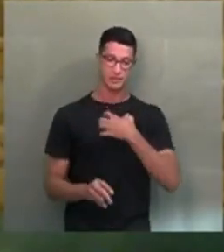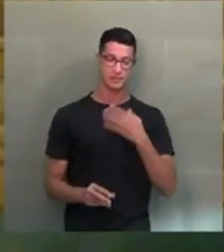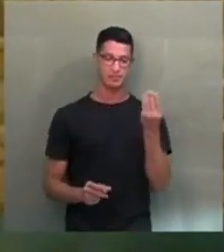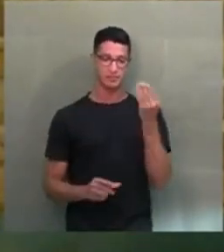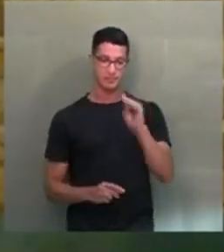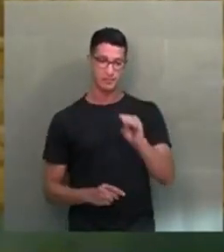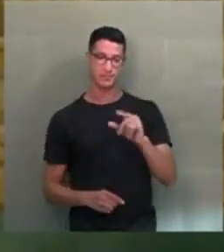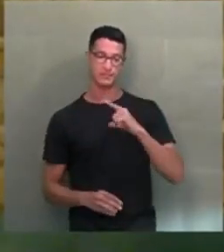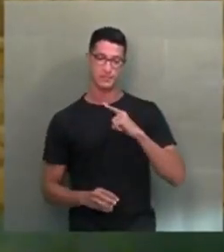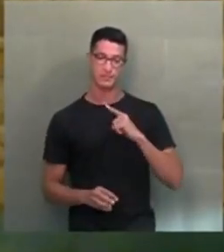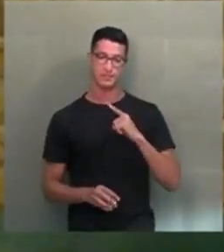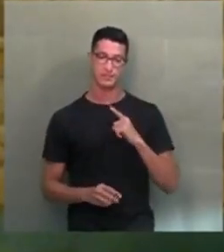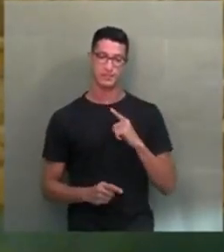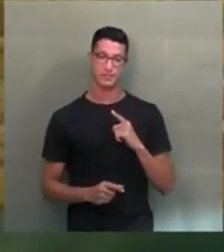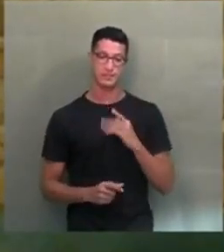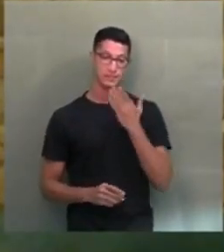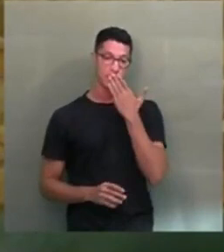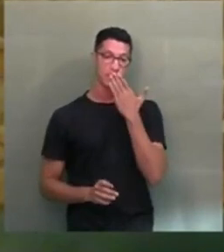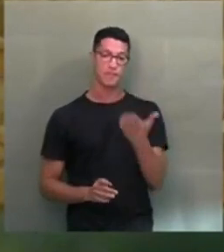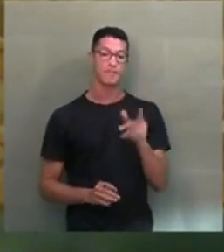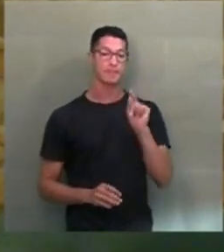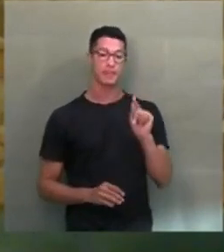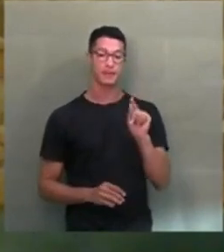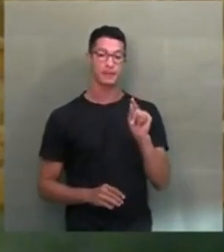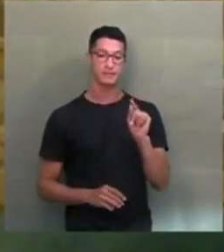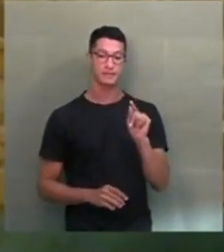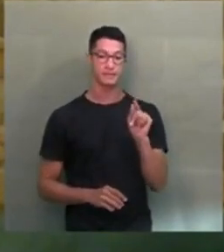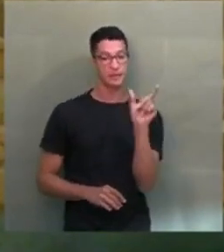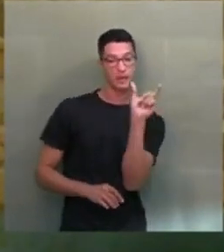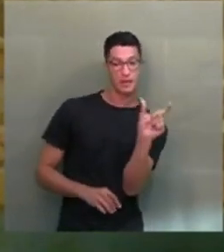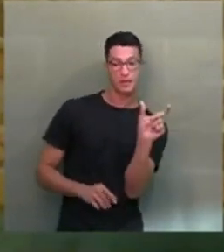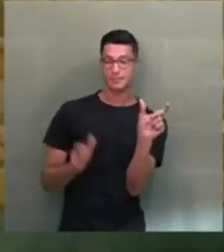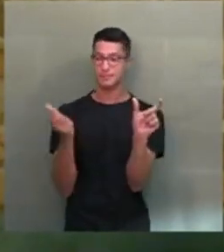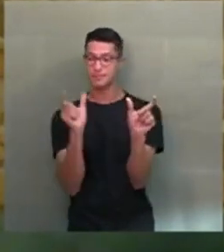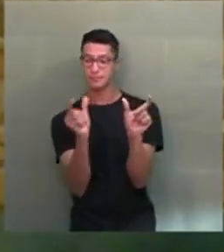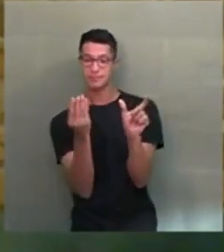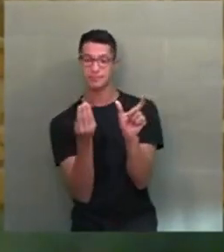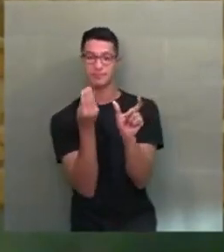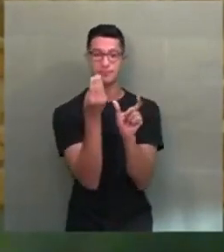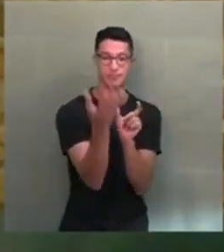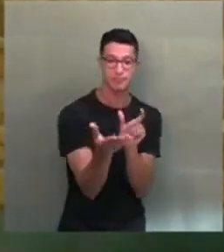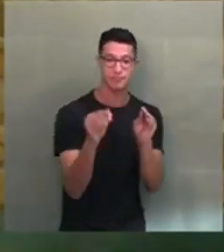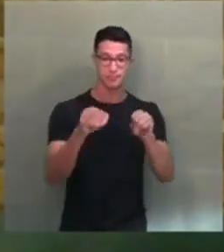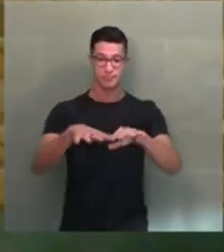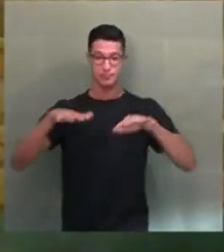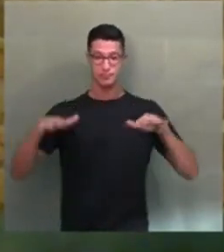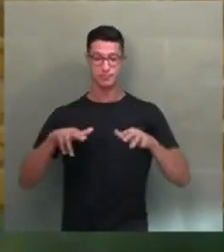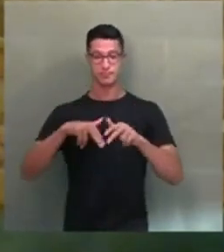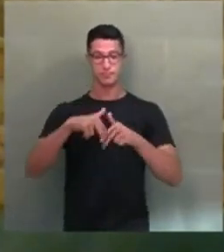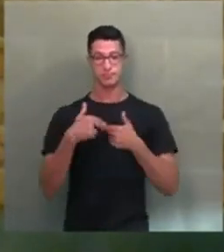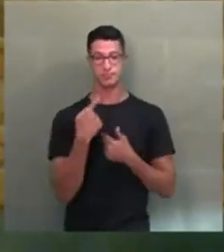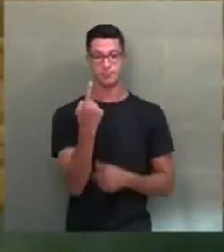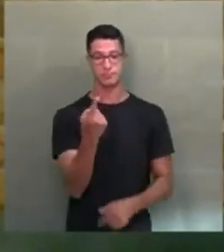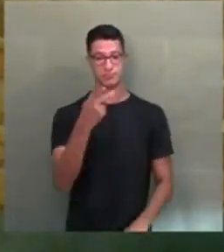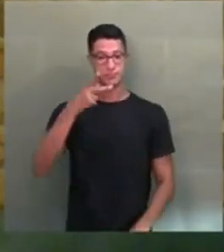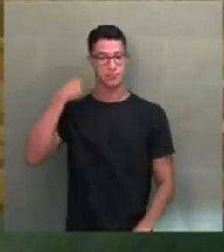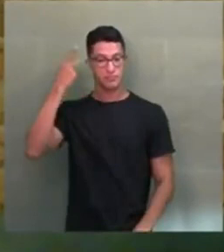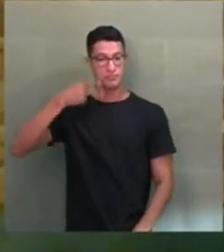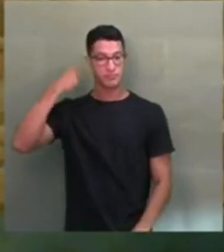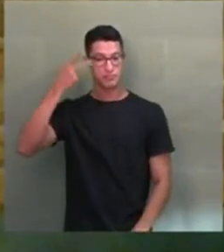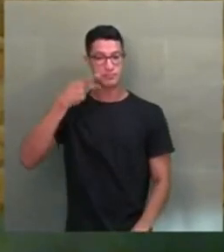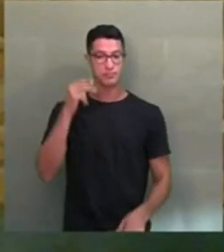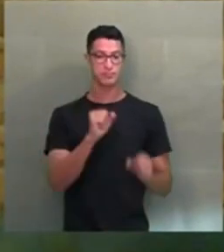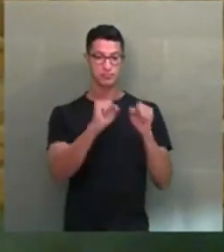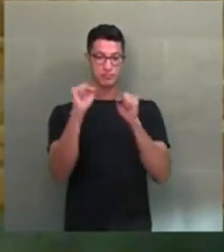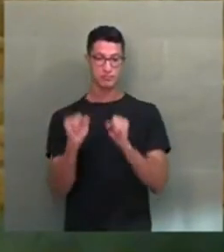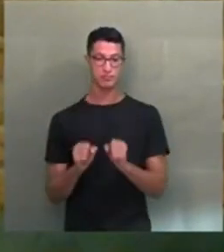editá-las, de modo que a palavra proferida no plenário por uma ou por um parlamentar